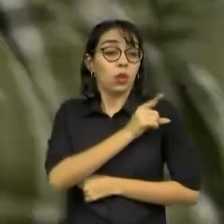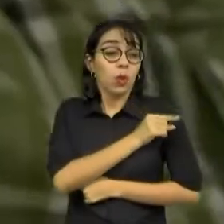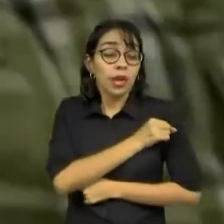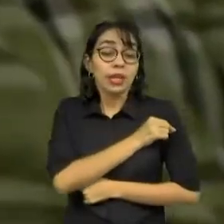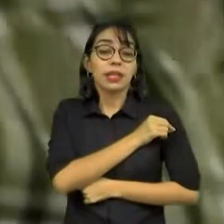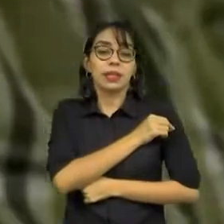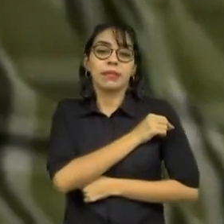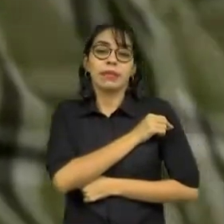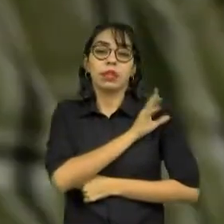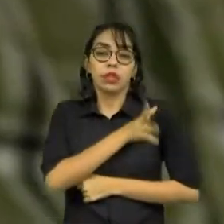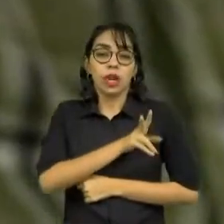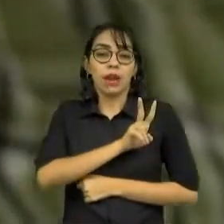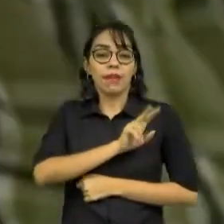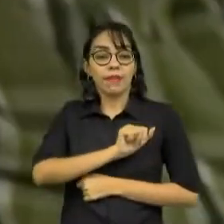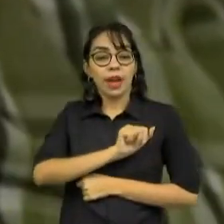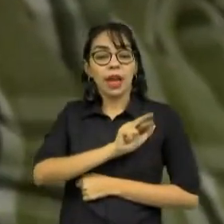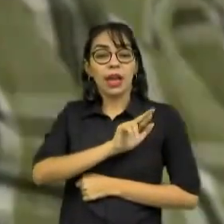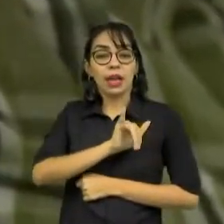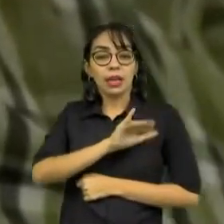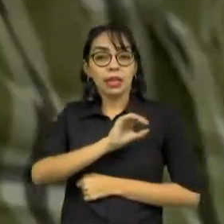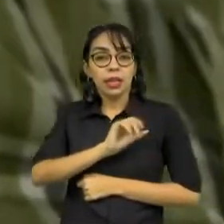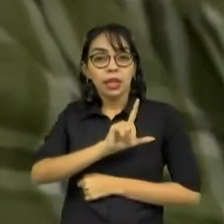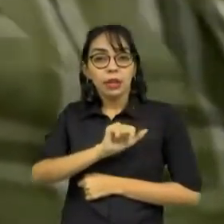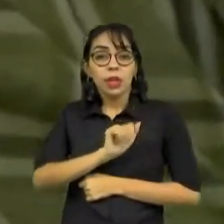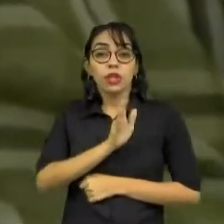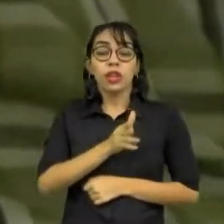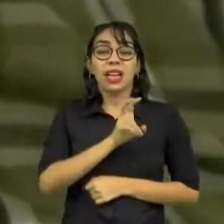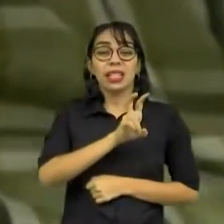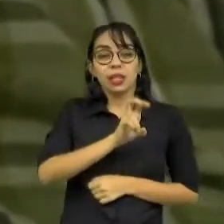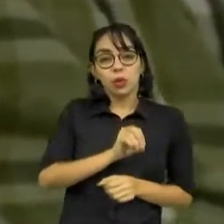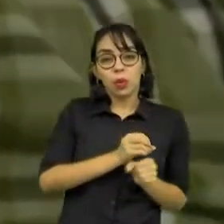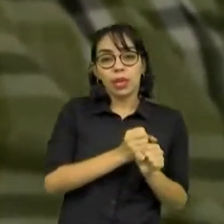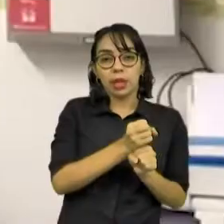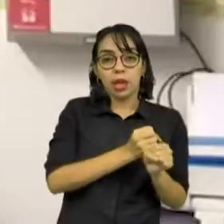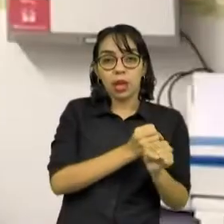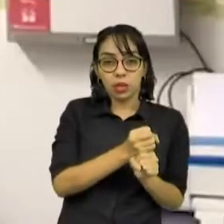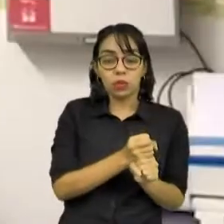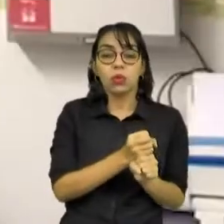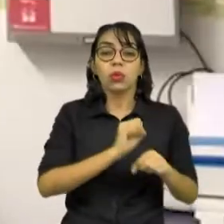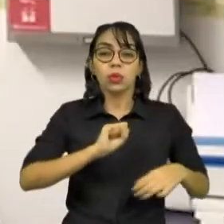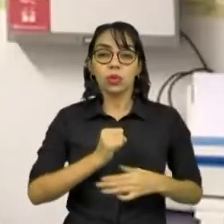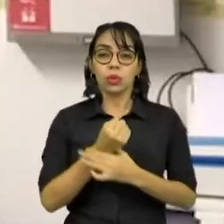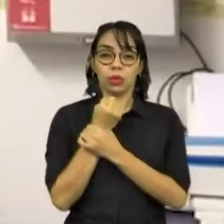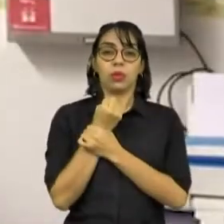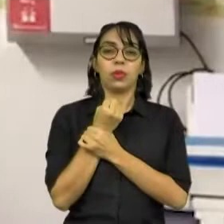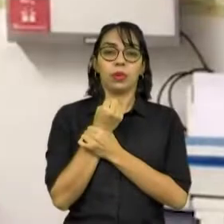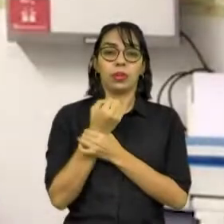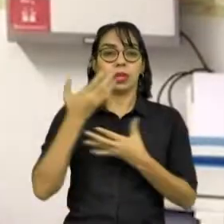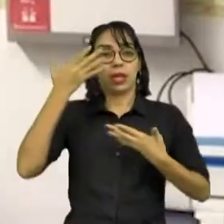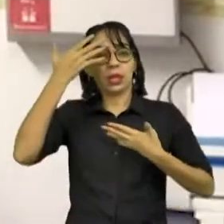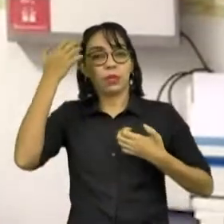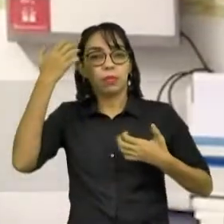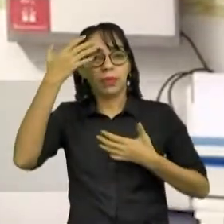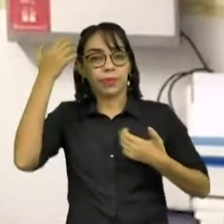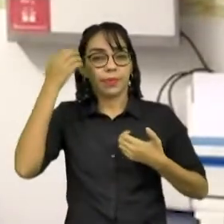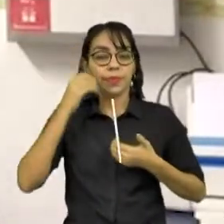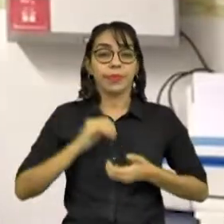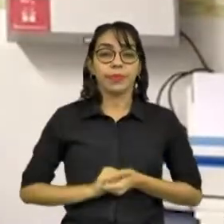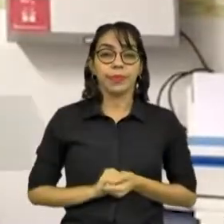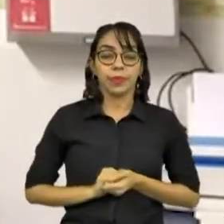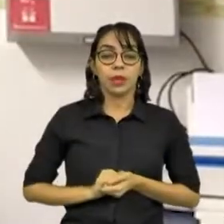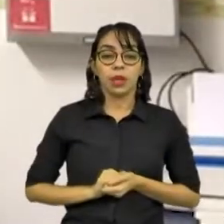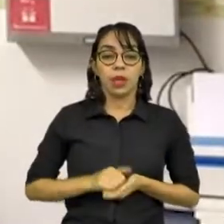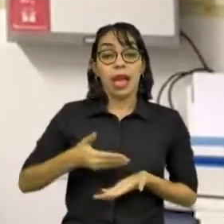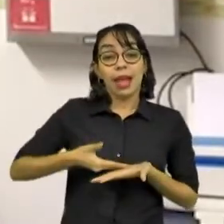anos ainda têm imunidade contra a varíola dos macacos. Em teoria, é possível que a